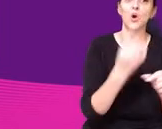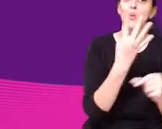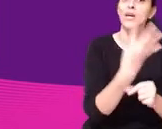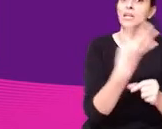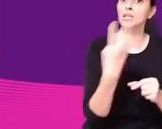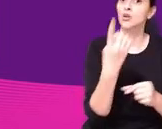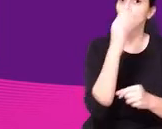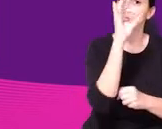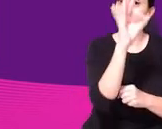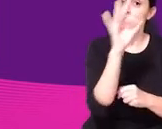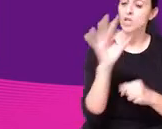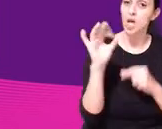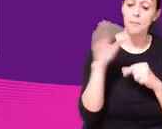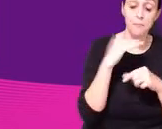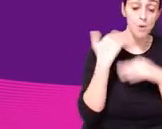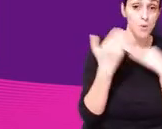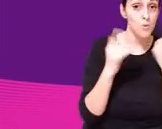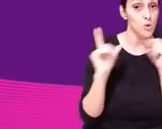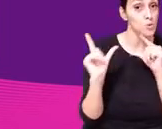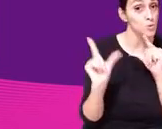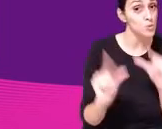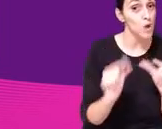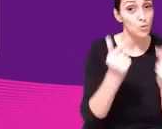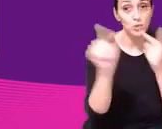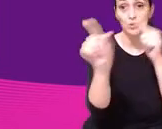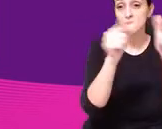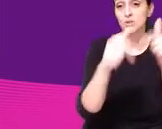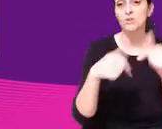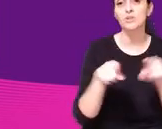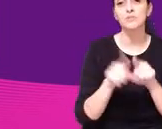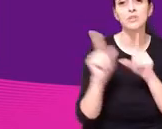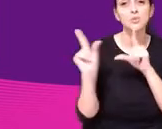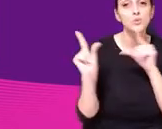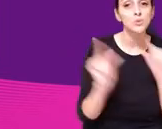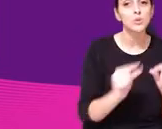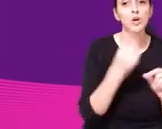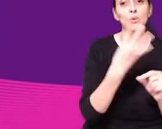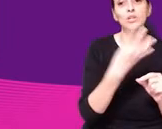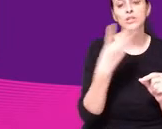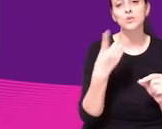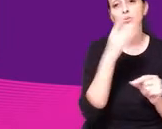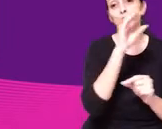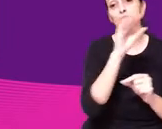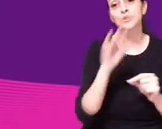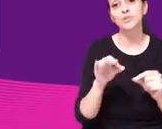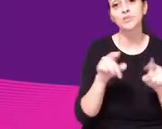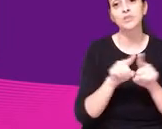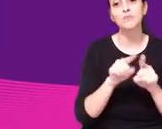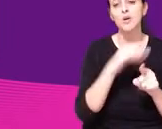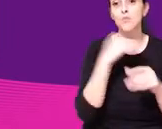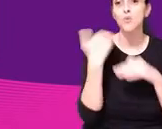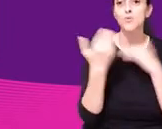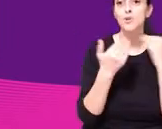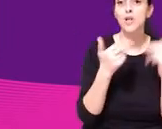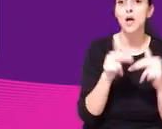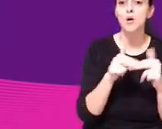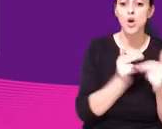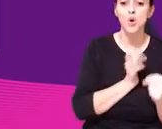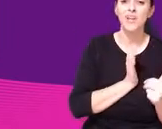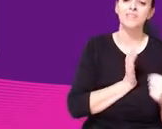41% morte por todas as causas, reduziu em 41% mortes